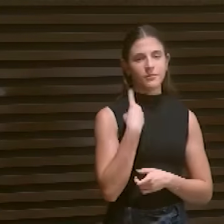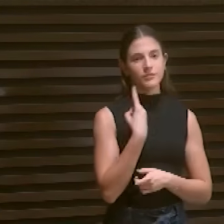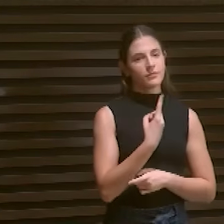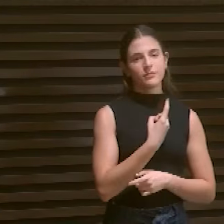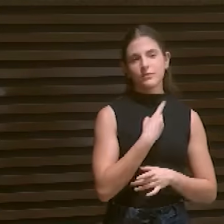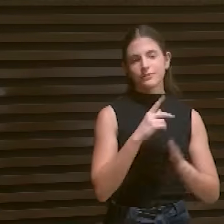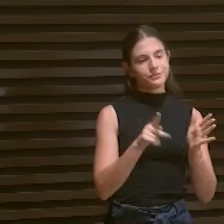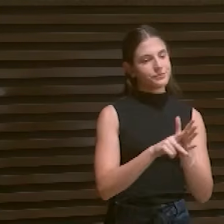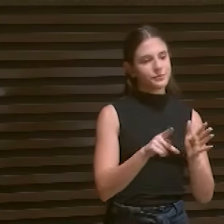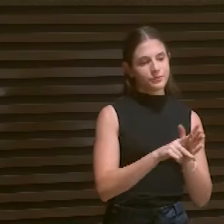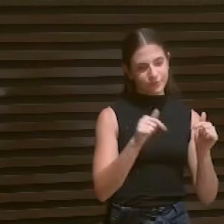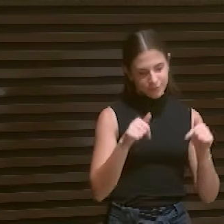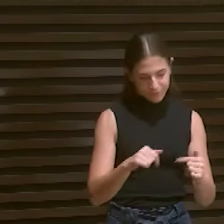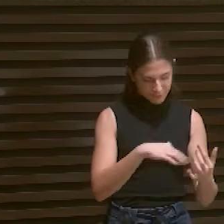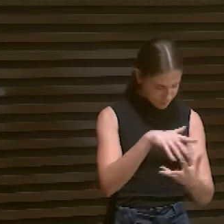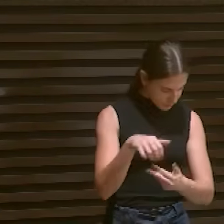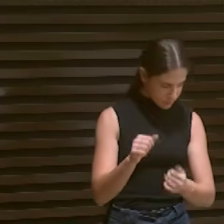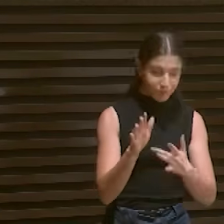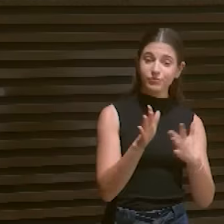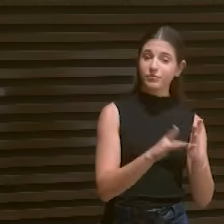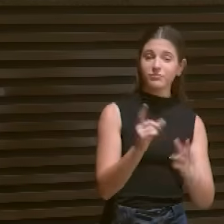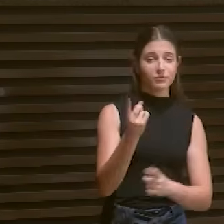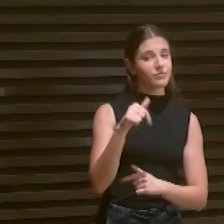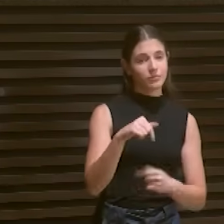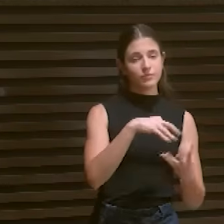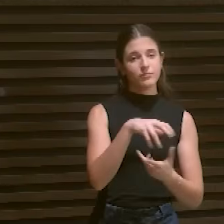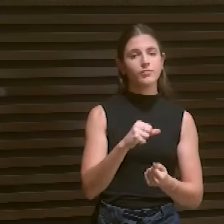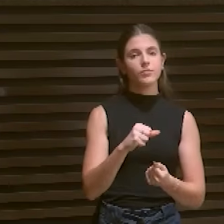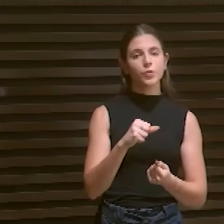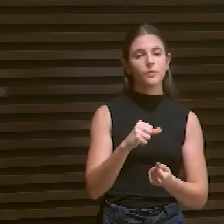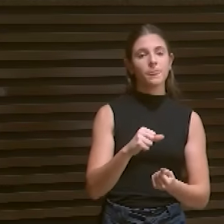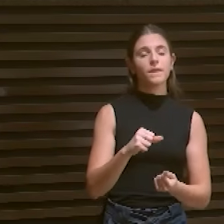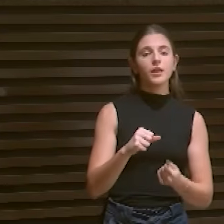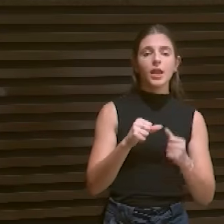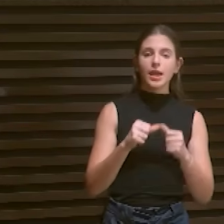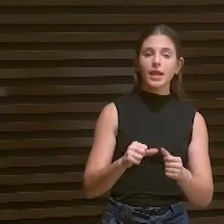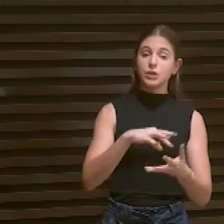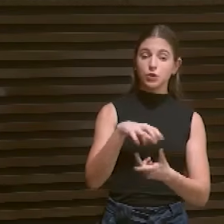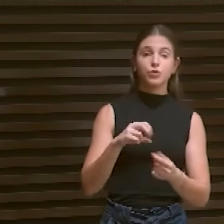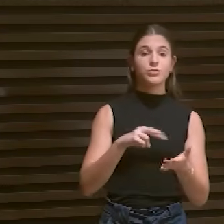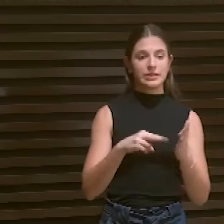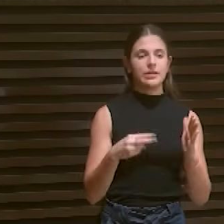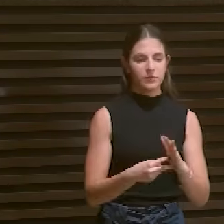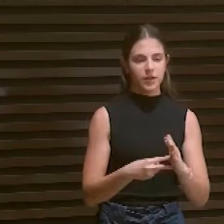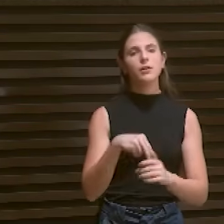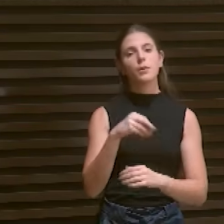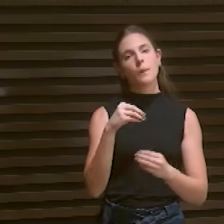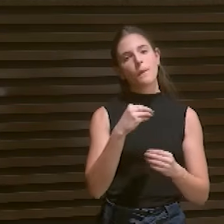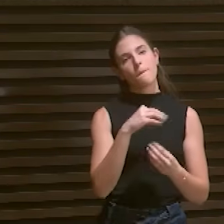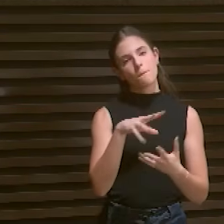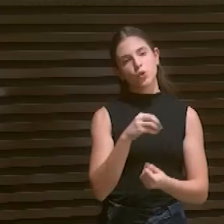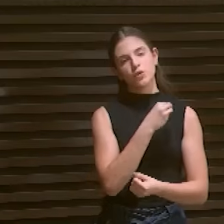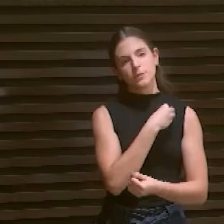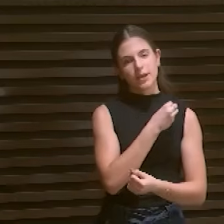deste mundo. Jesus não é deste mundo. Que mundo que ele está falando aqui? Este mundo que nós tratamos até agora. Essa é a